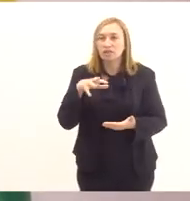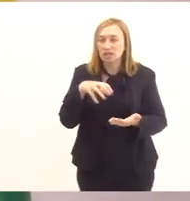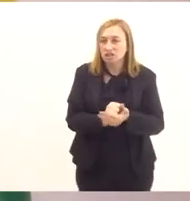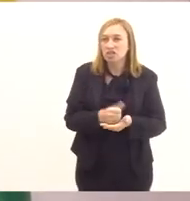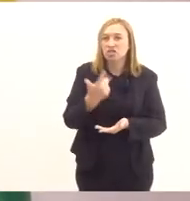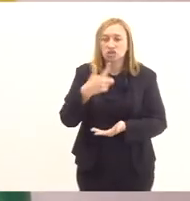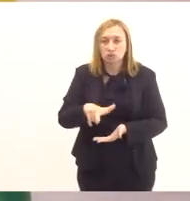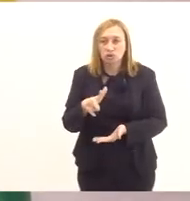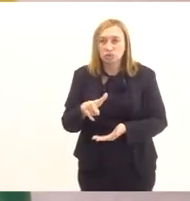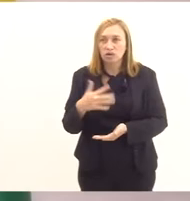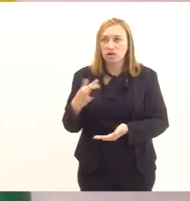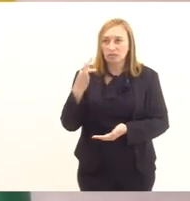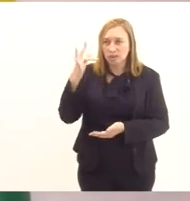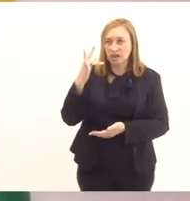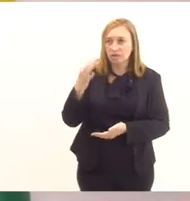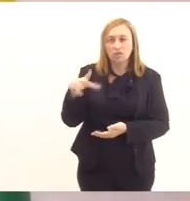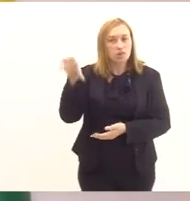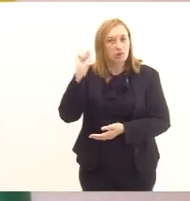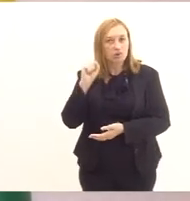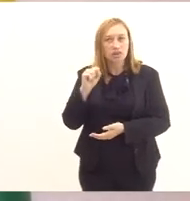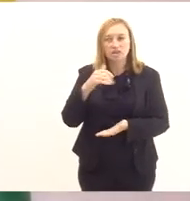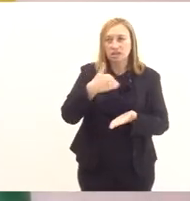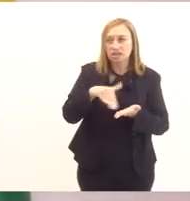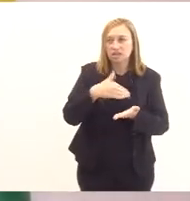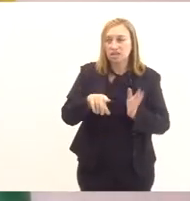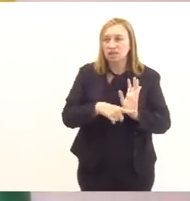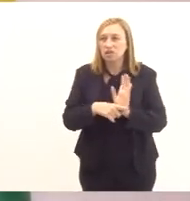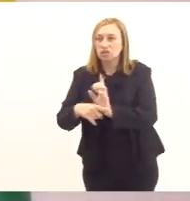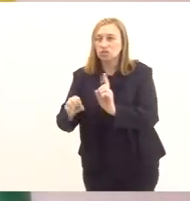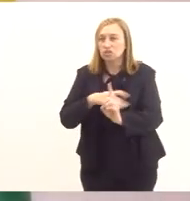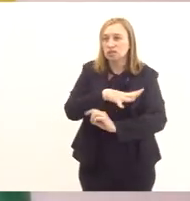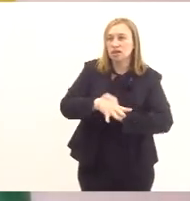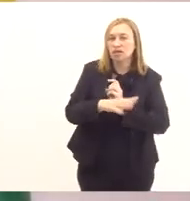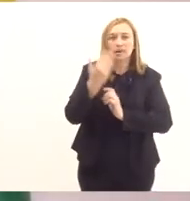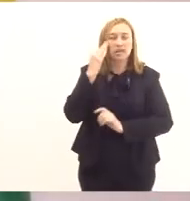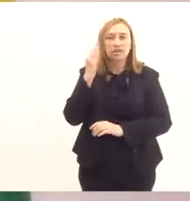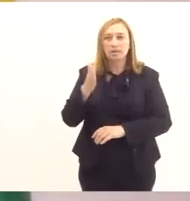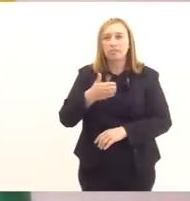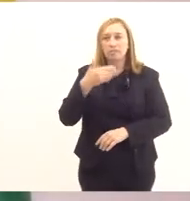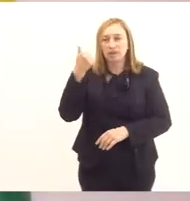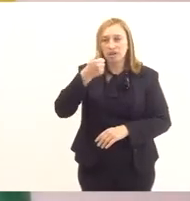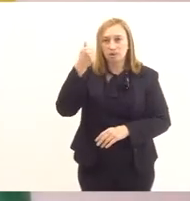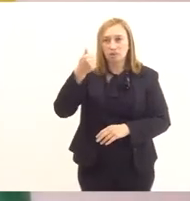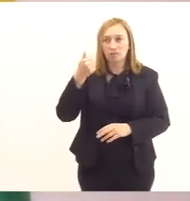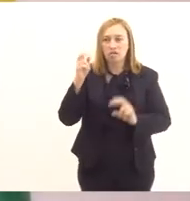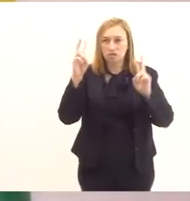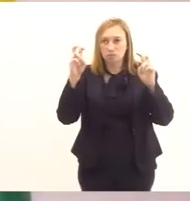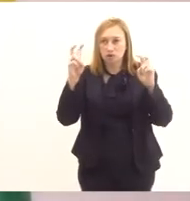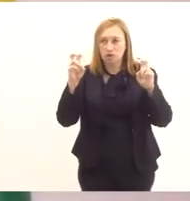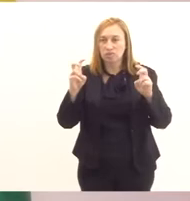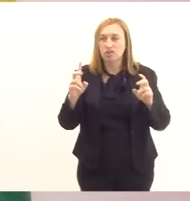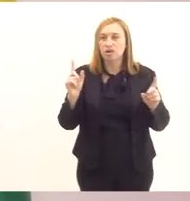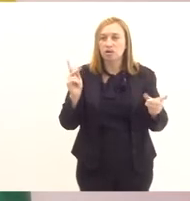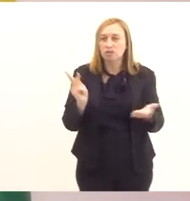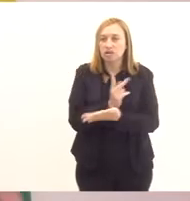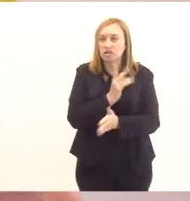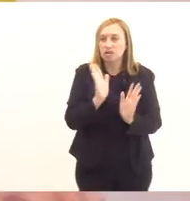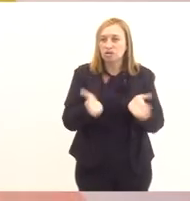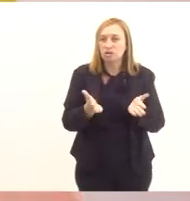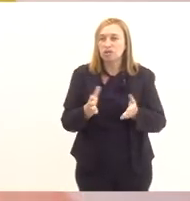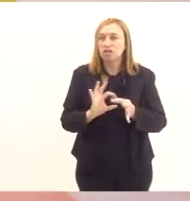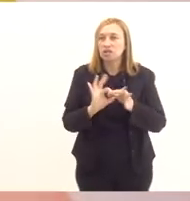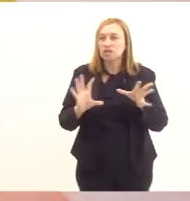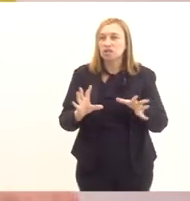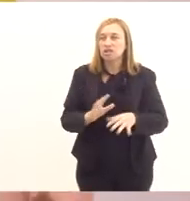vez e brevemente possa ouvir também a secretaria assistência social para entender a dinâmica e o bom e que se encontra hoje eu vou